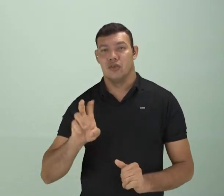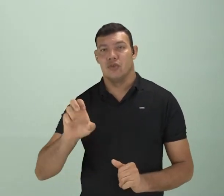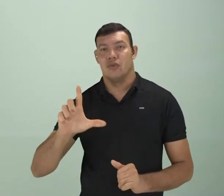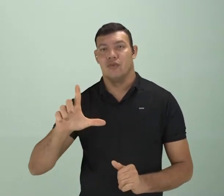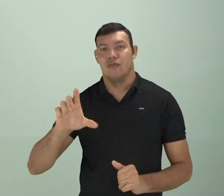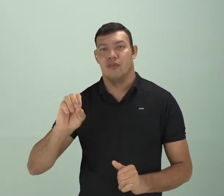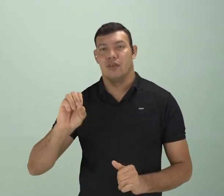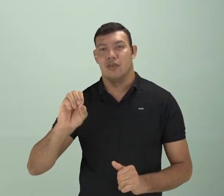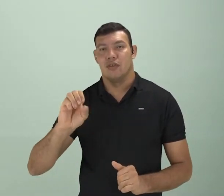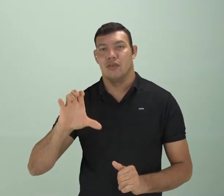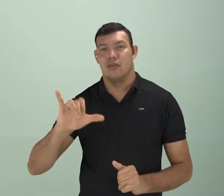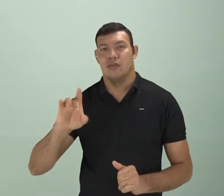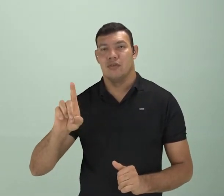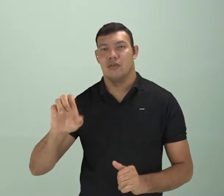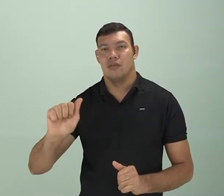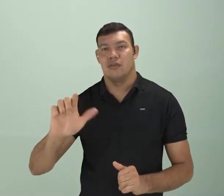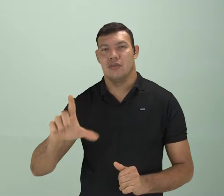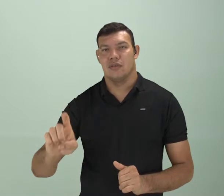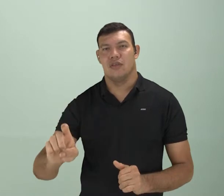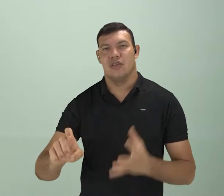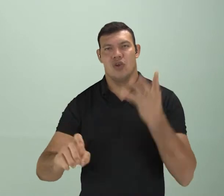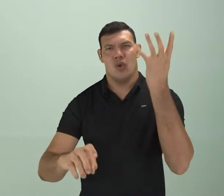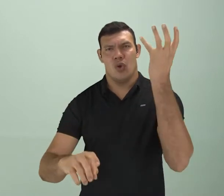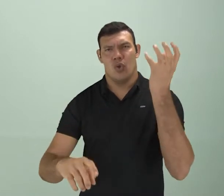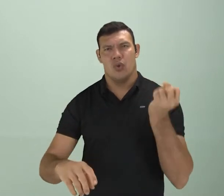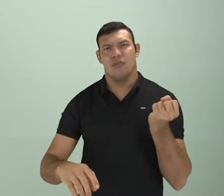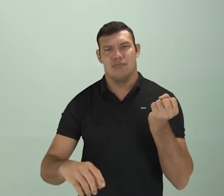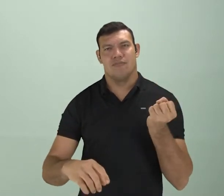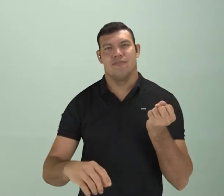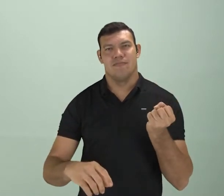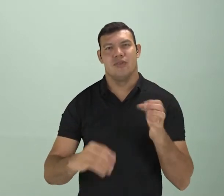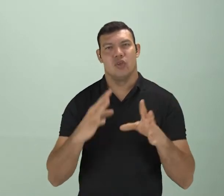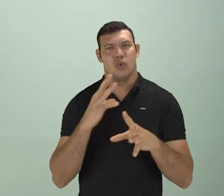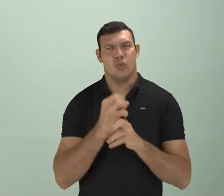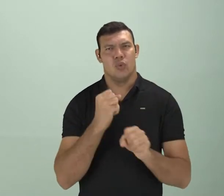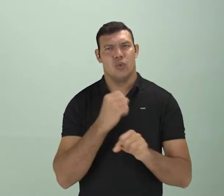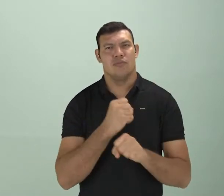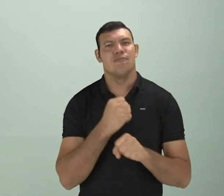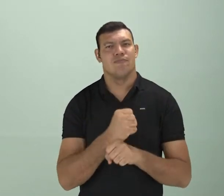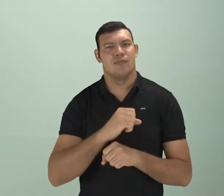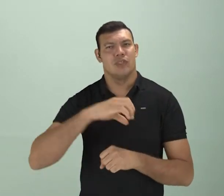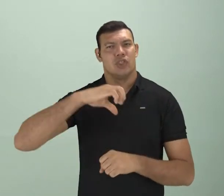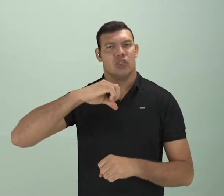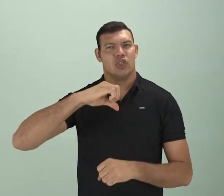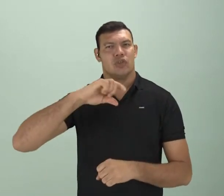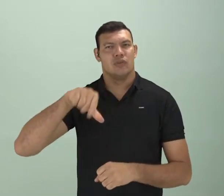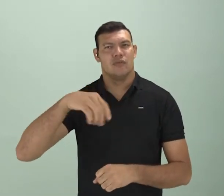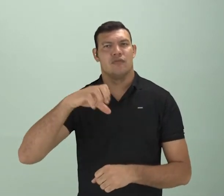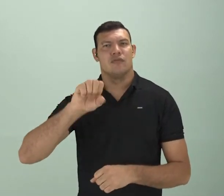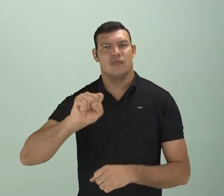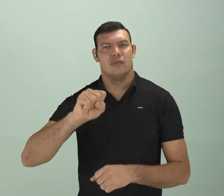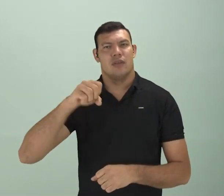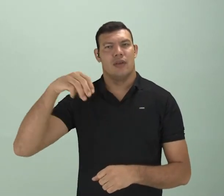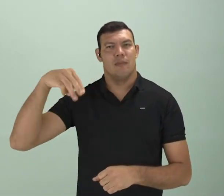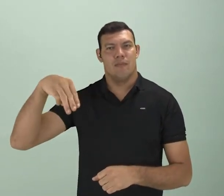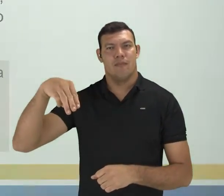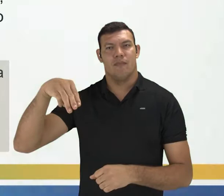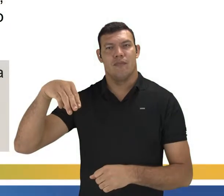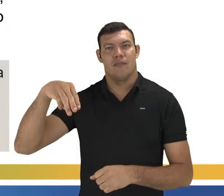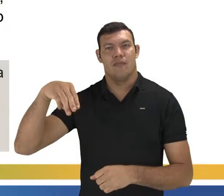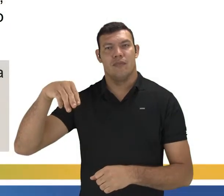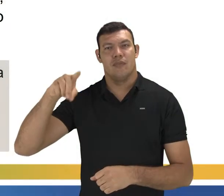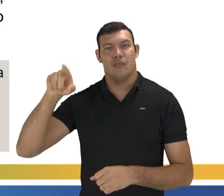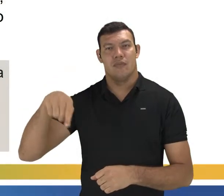a ação gravitacional ela é exatamente calculada a utilizando 9,8 metros por segundo ao quadrado